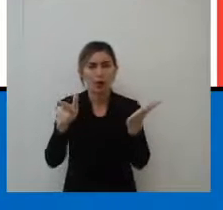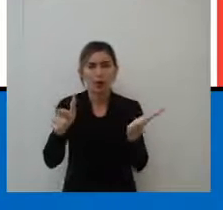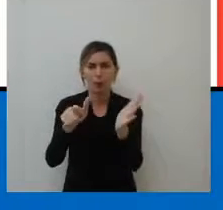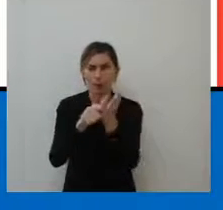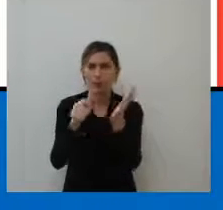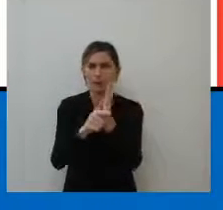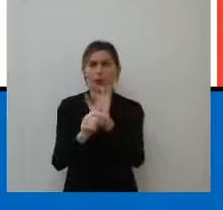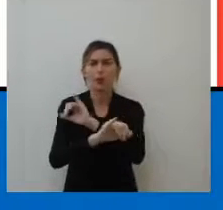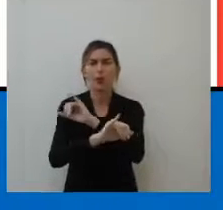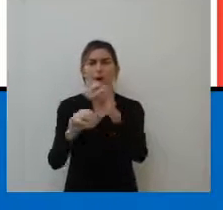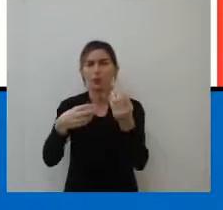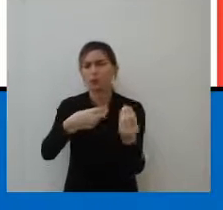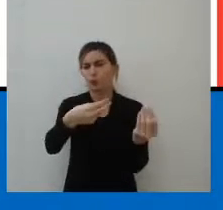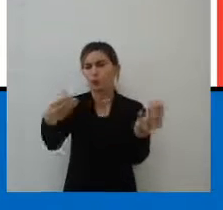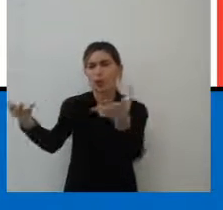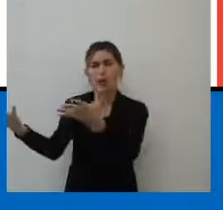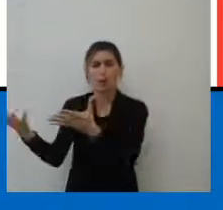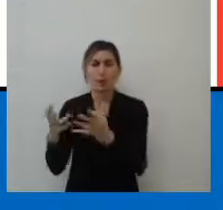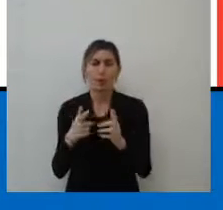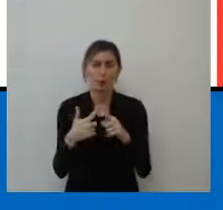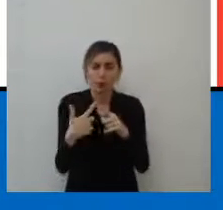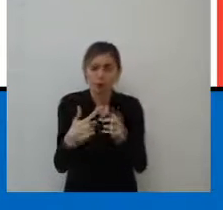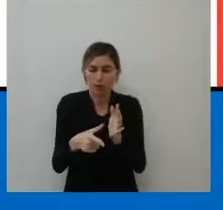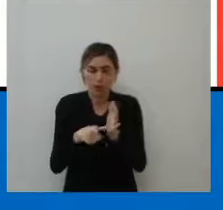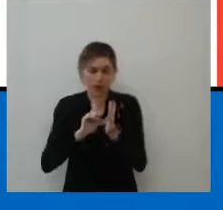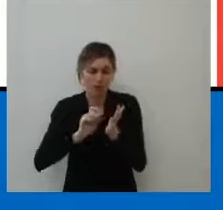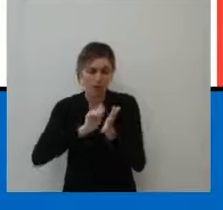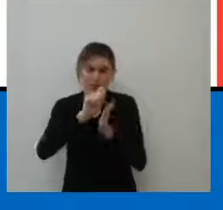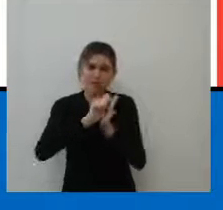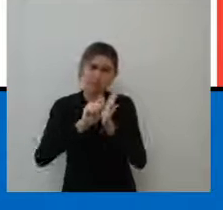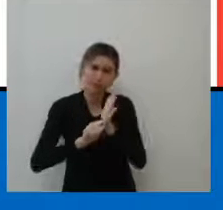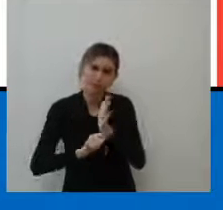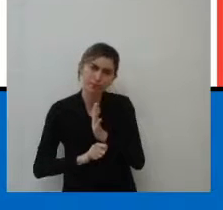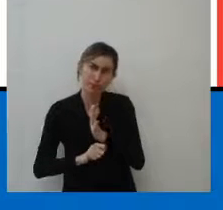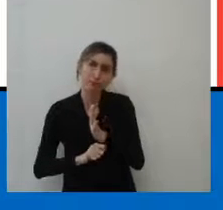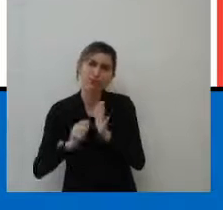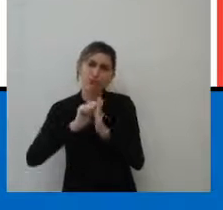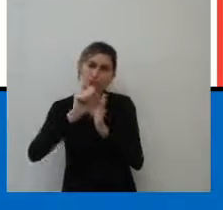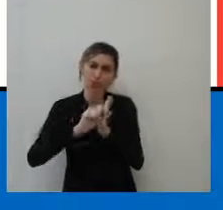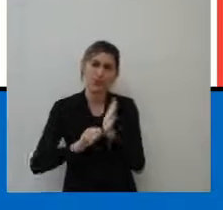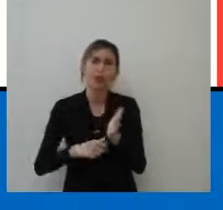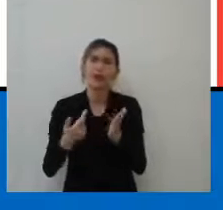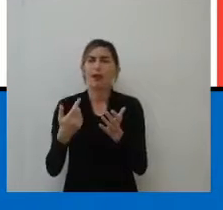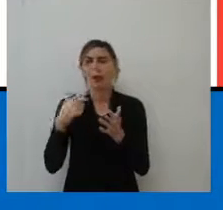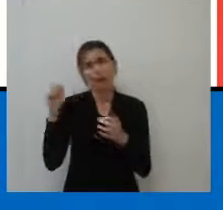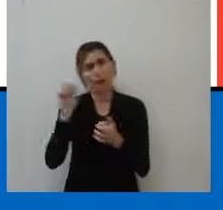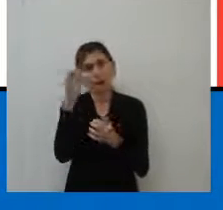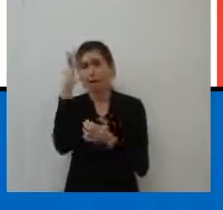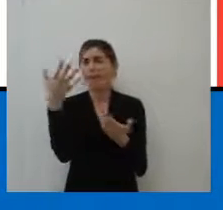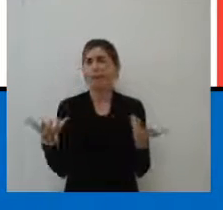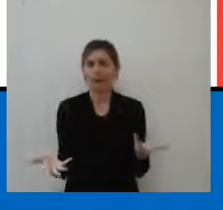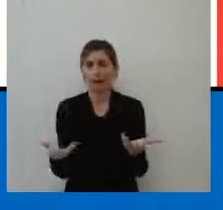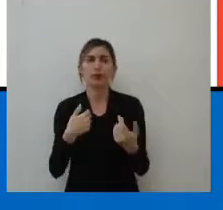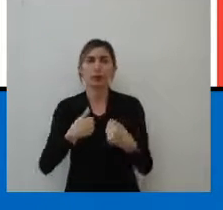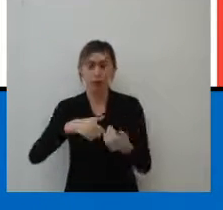os livros, tudo era manuscrito. Então era muito mais caro você escrever um livro, era muito mais caro